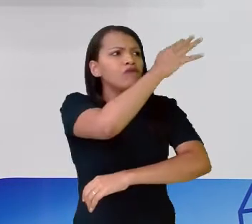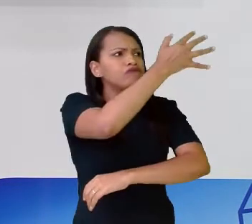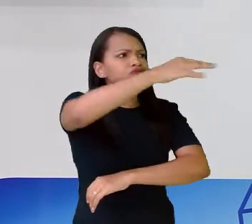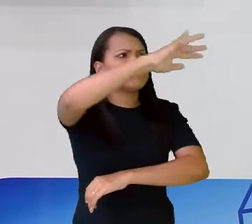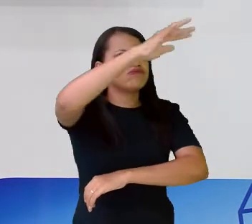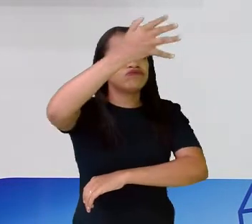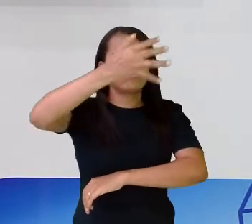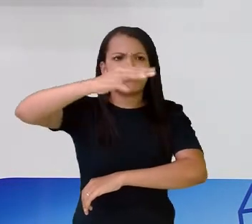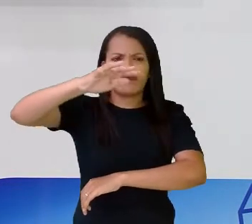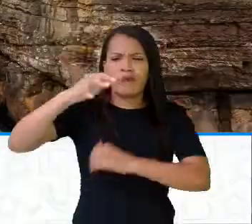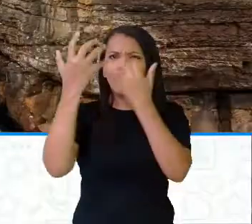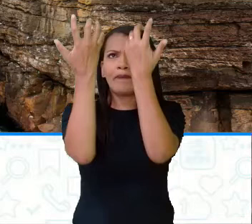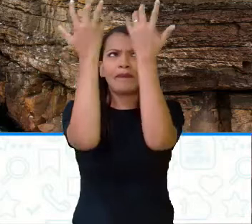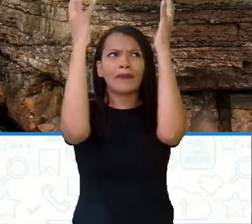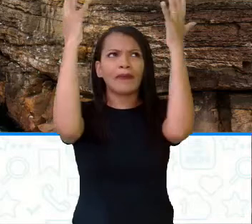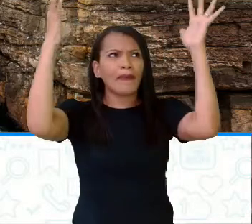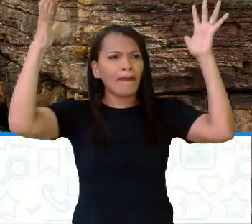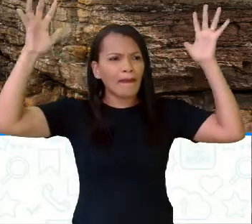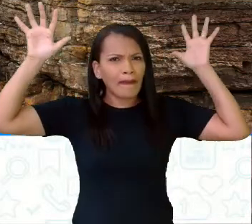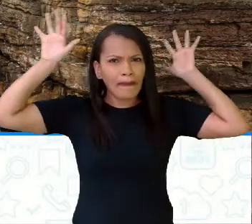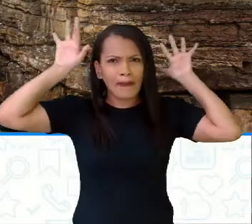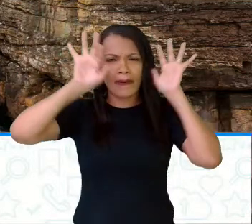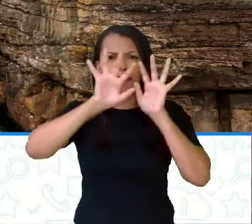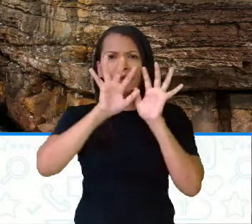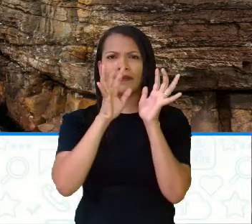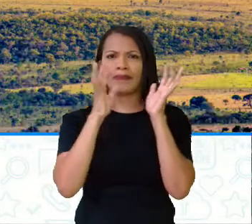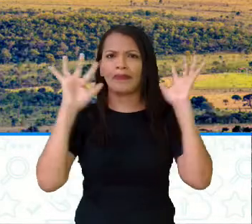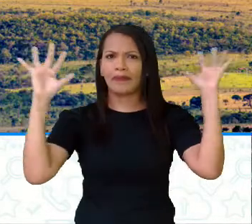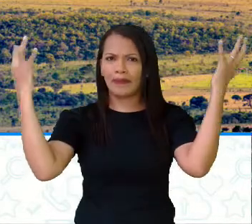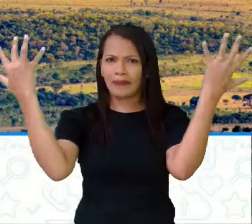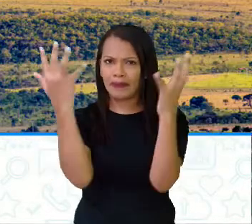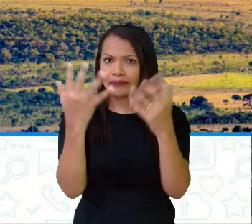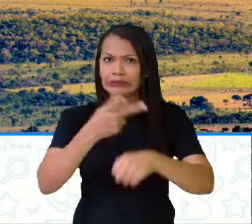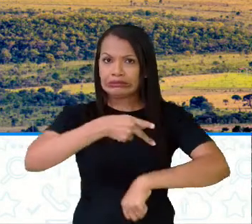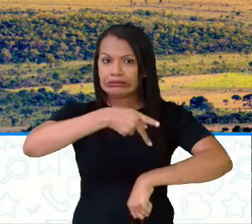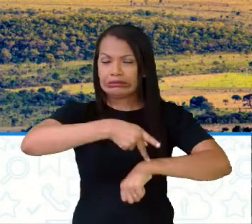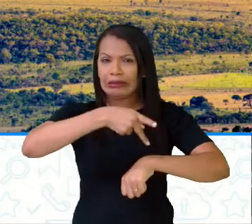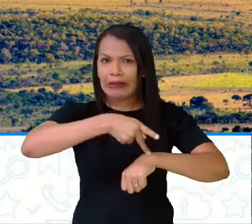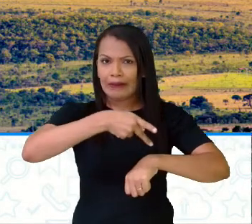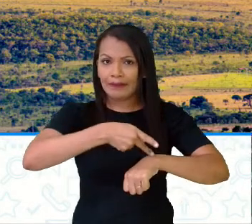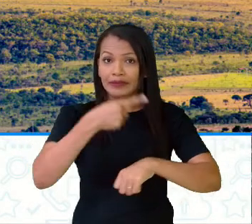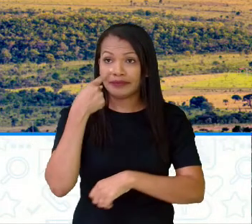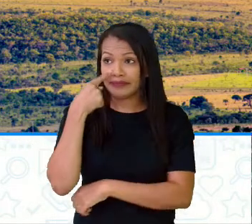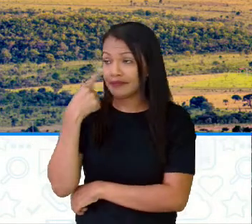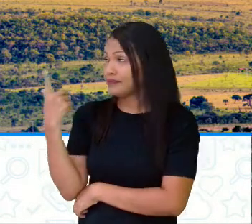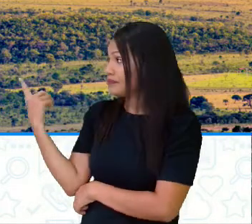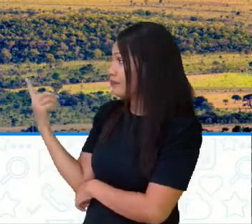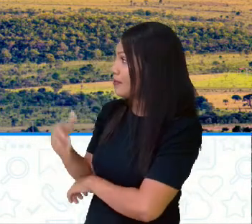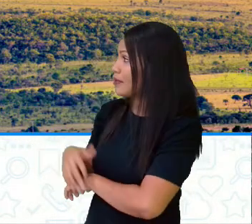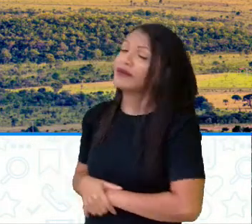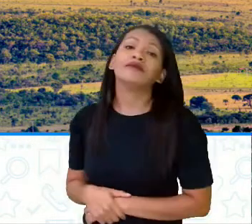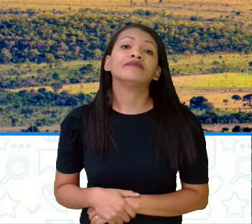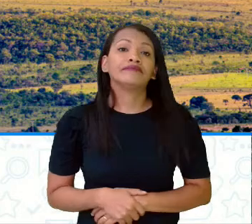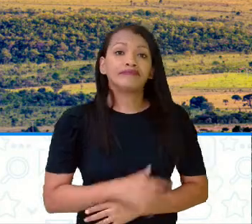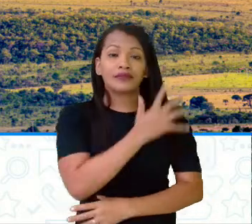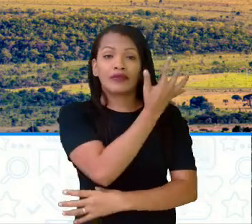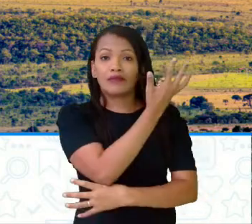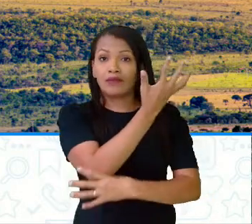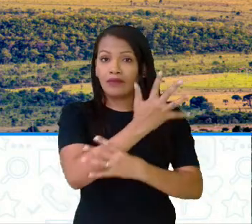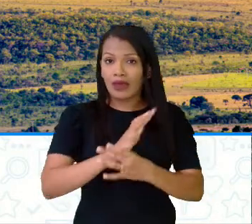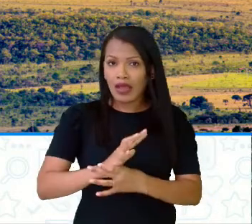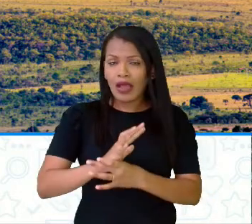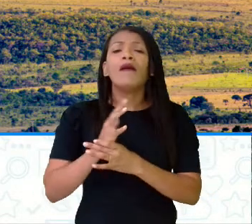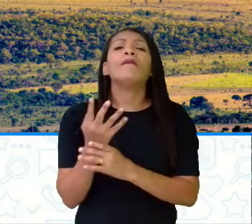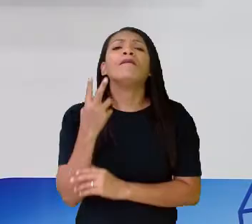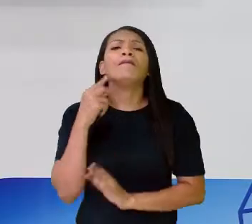ao redor aqui, ó, dessas regiões rochosas. E esse cerrado, professora Sinara, que você está mostrando aqui,